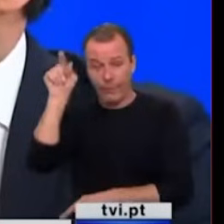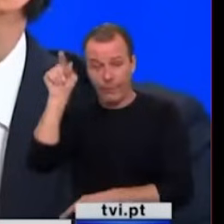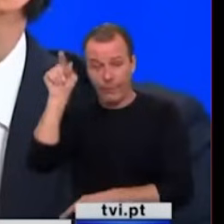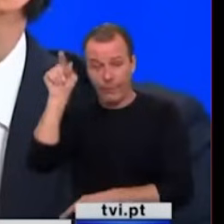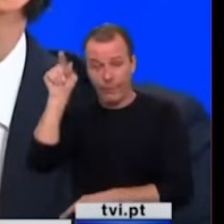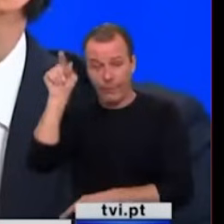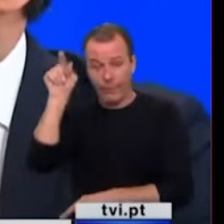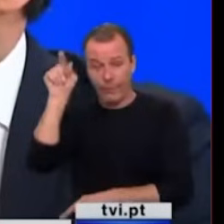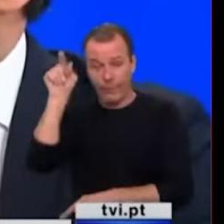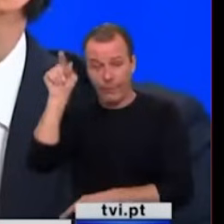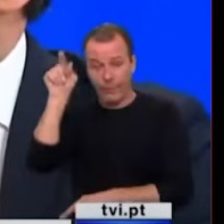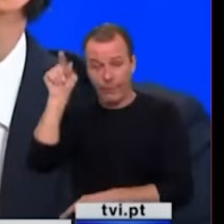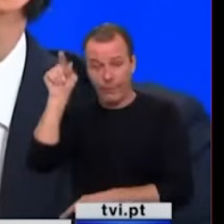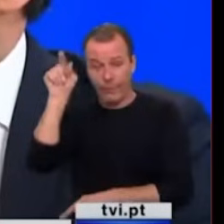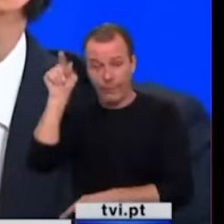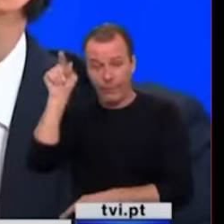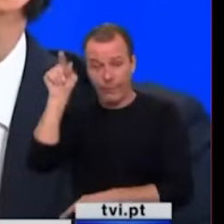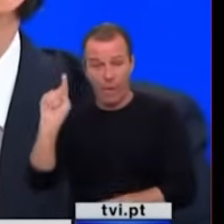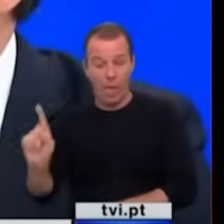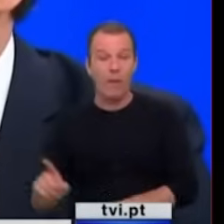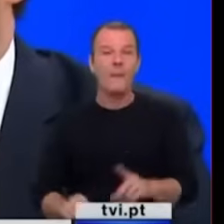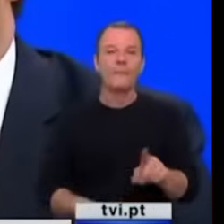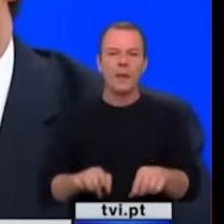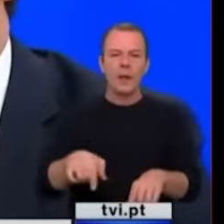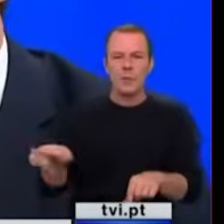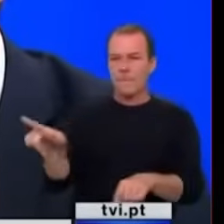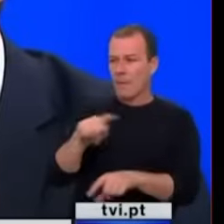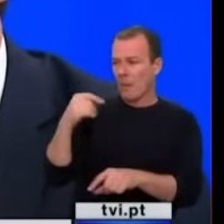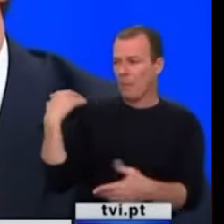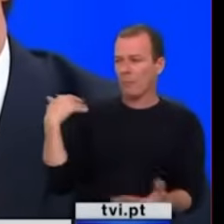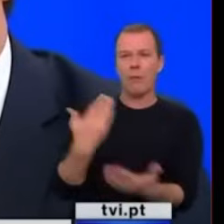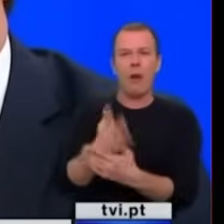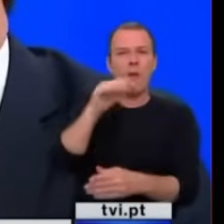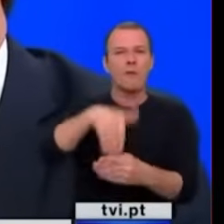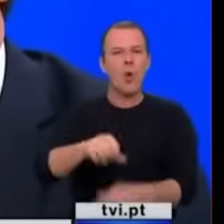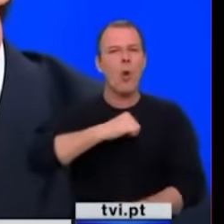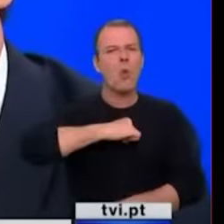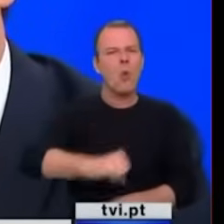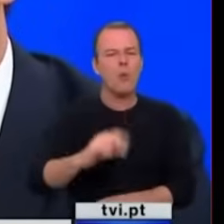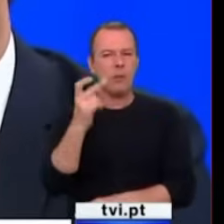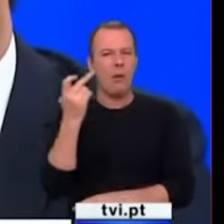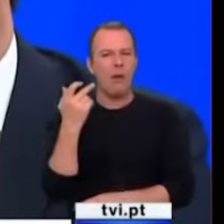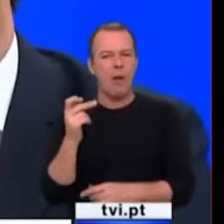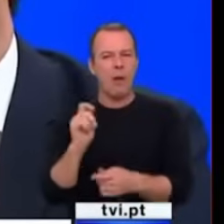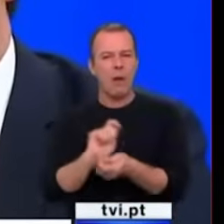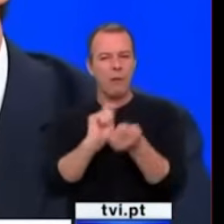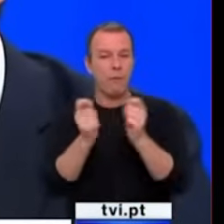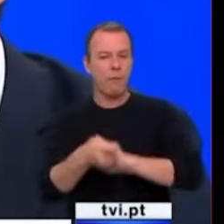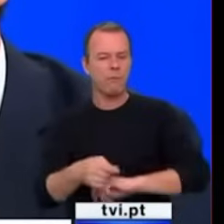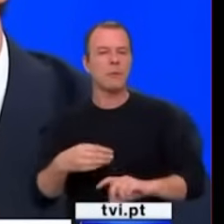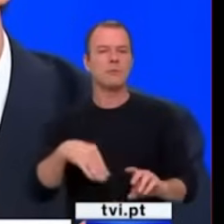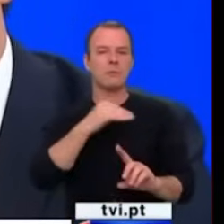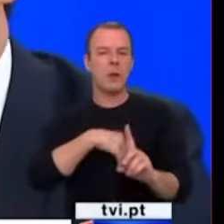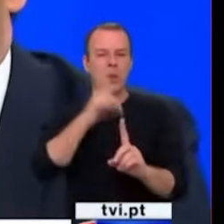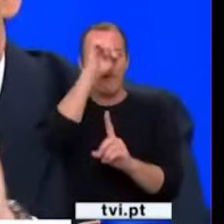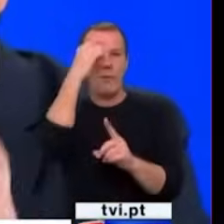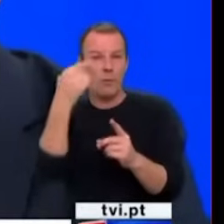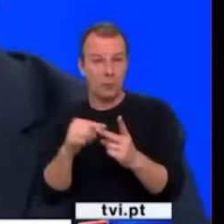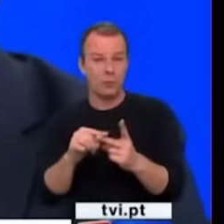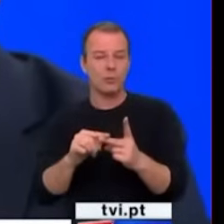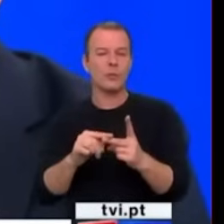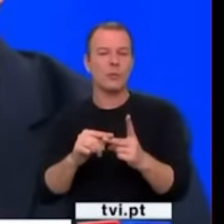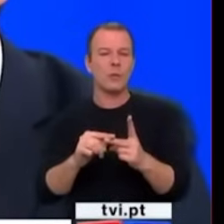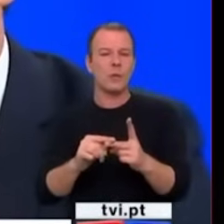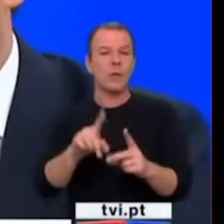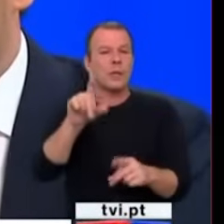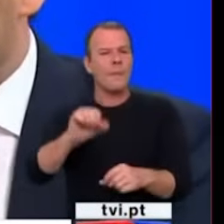nível de descabido que estamos a falar estou contra a reforma dos enfermeiros contra os aumentos no serviço Nacional de saúde nomeadamente dos salários e até contra